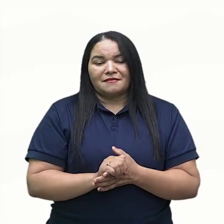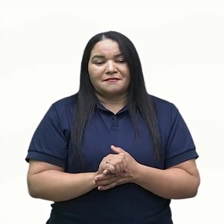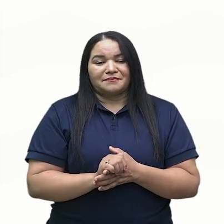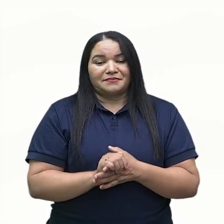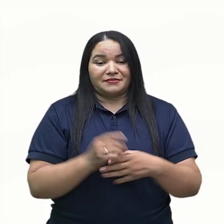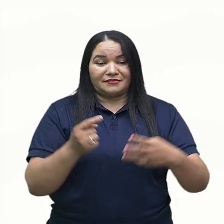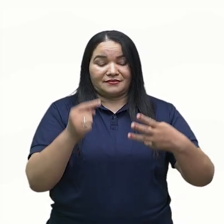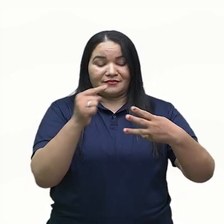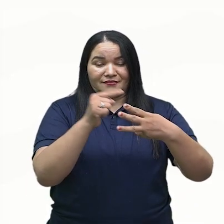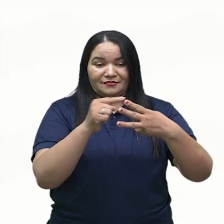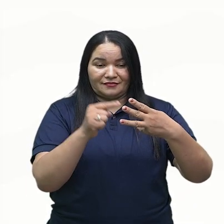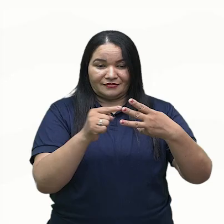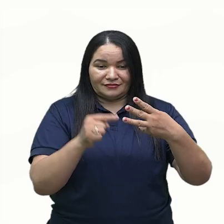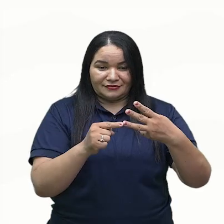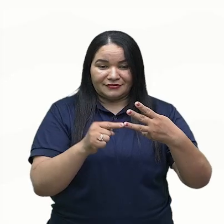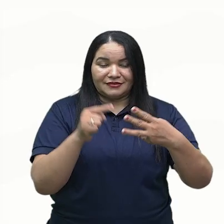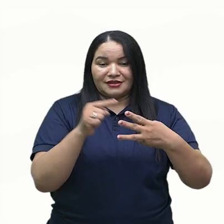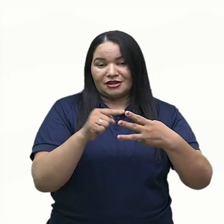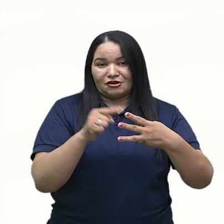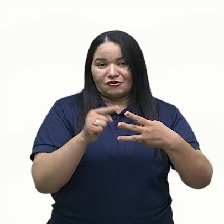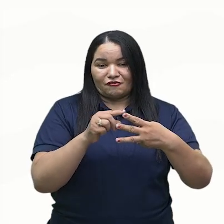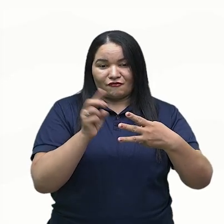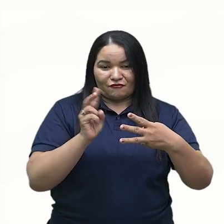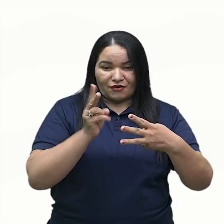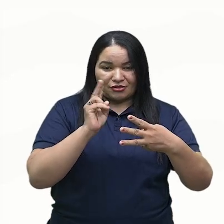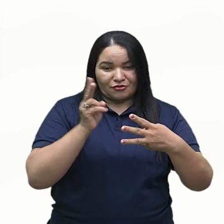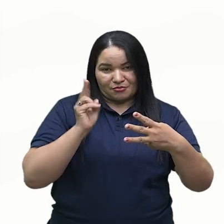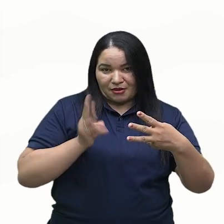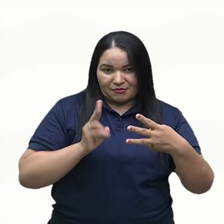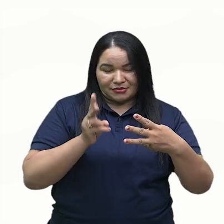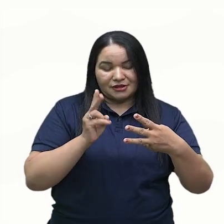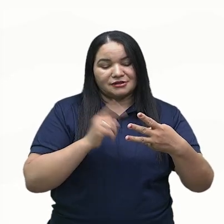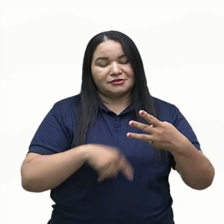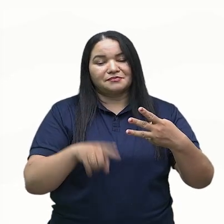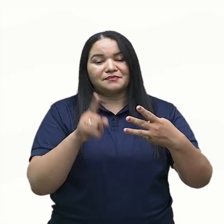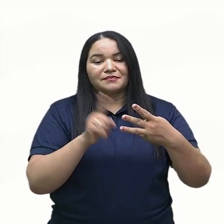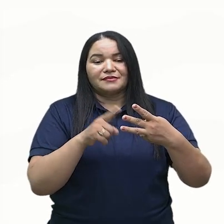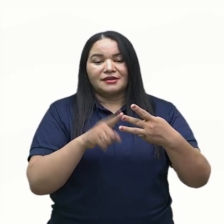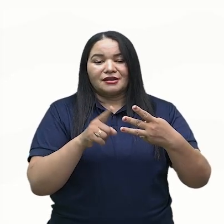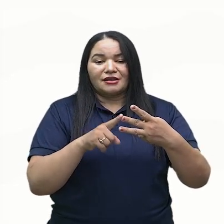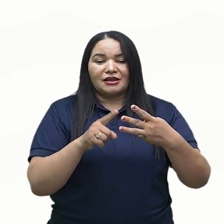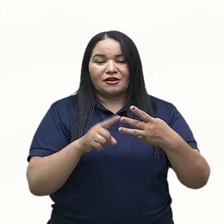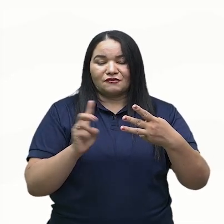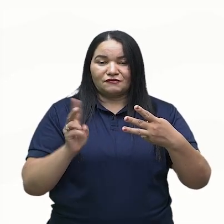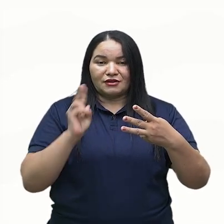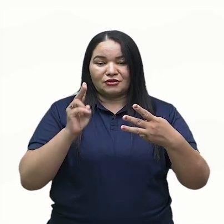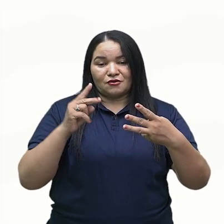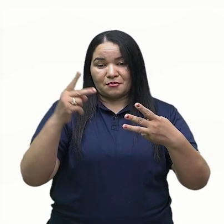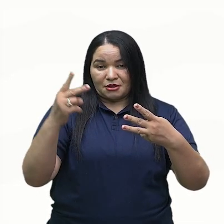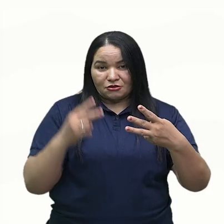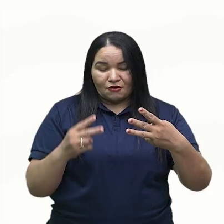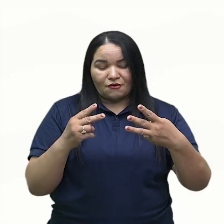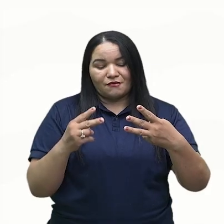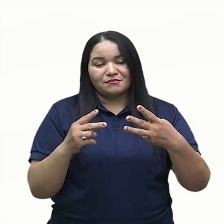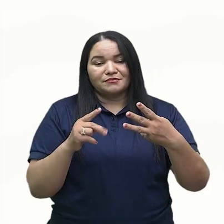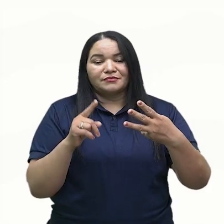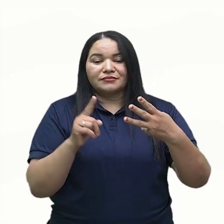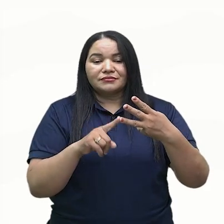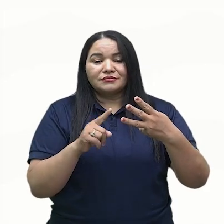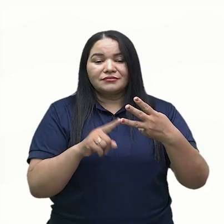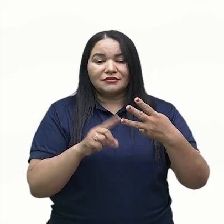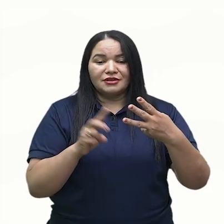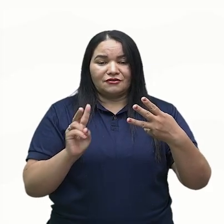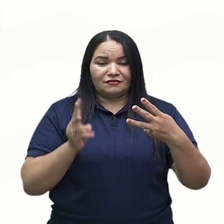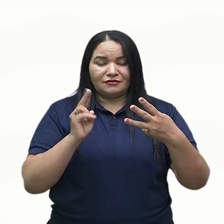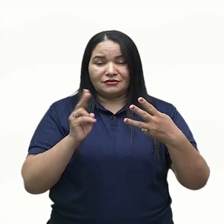de resposta. Ele vai ser o mesmo valor do início das operações? Ele vai ser um valor menor que o inicial ou vai